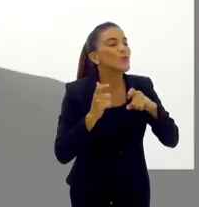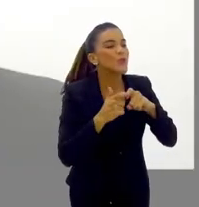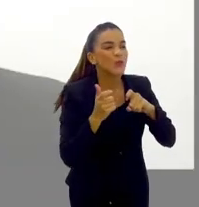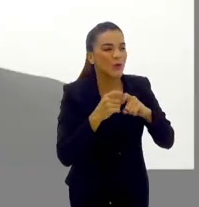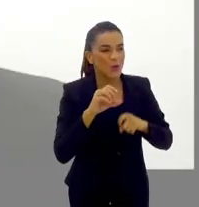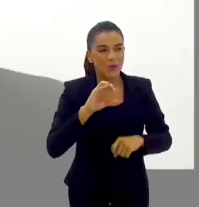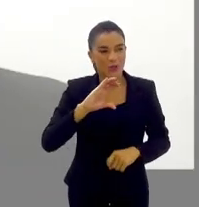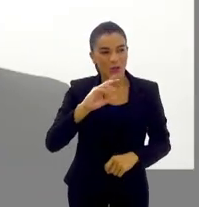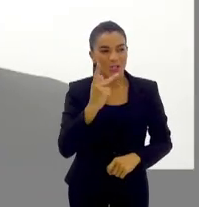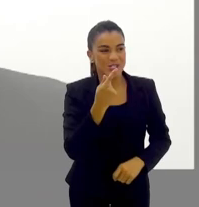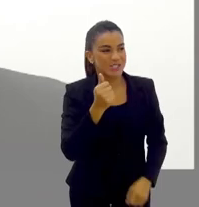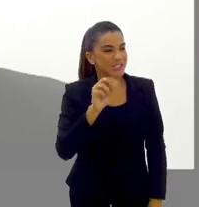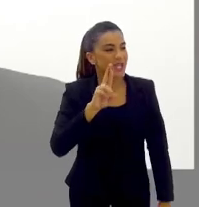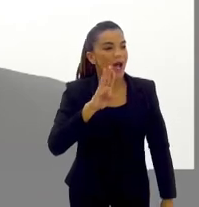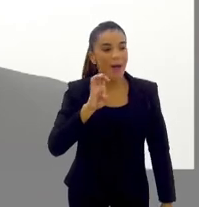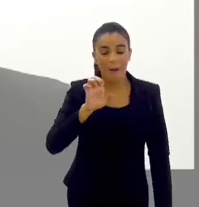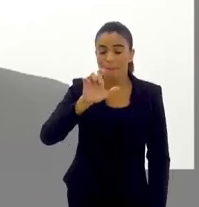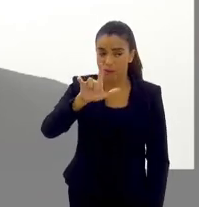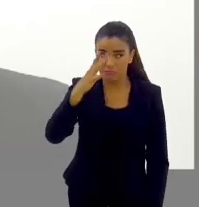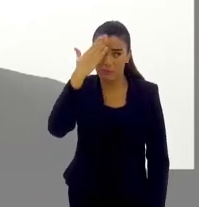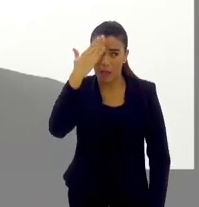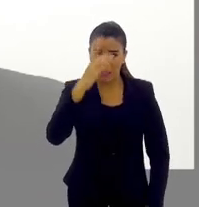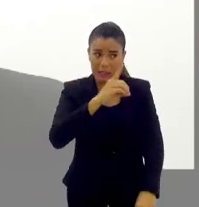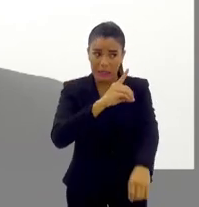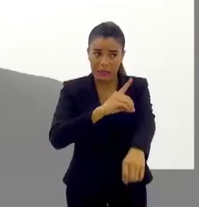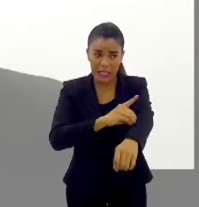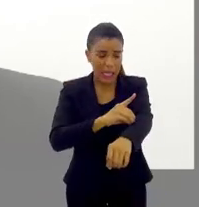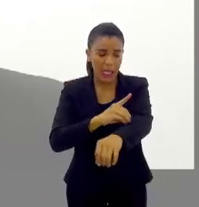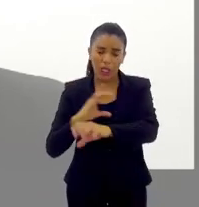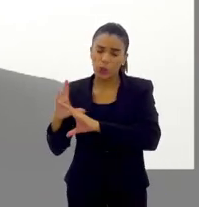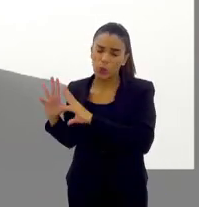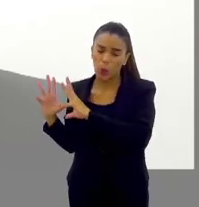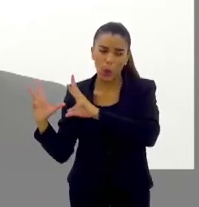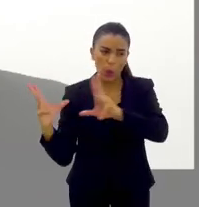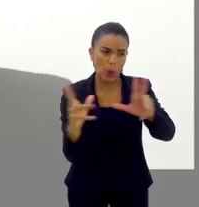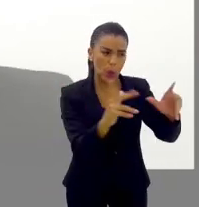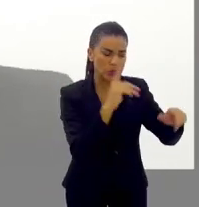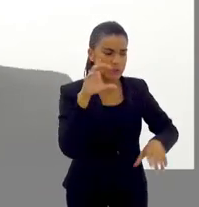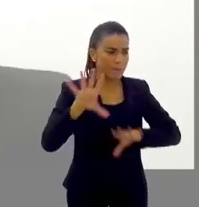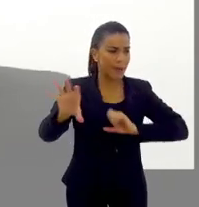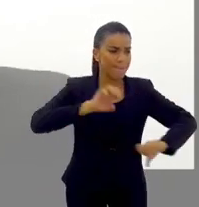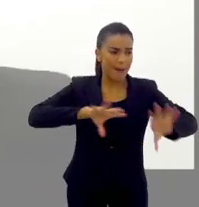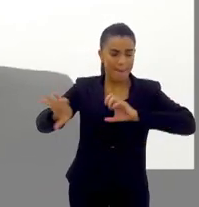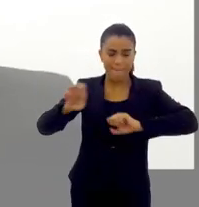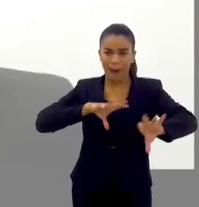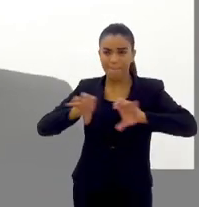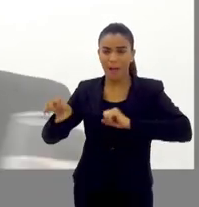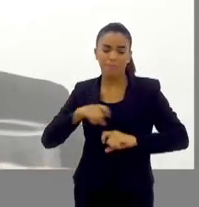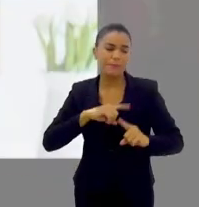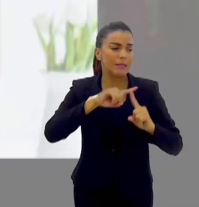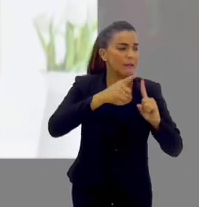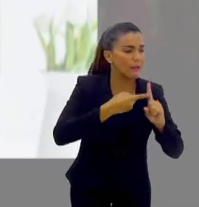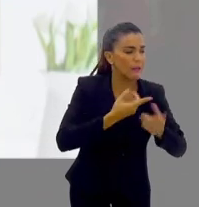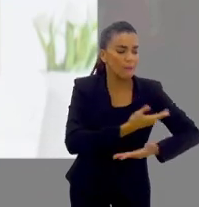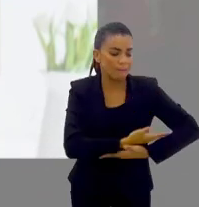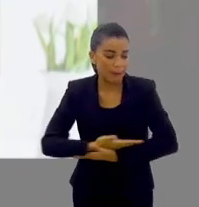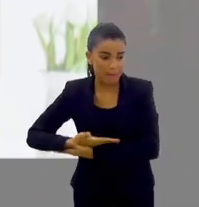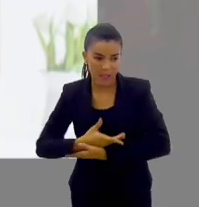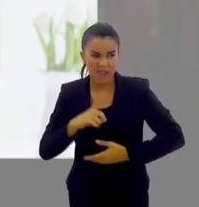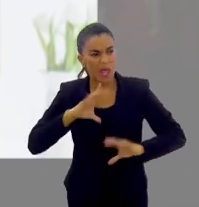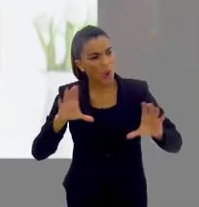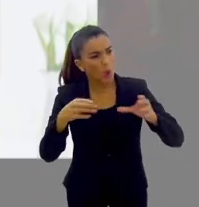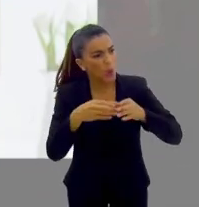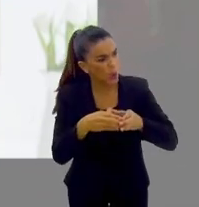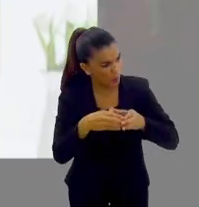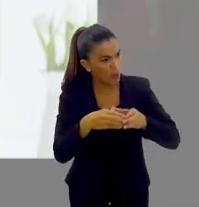Dr. Charbel, a gente sabe que a dengue ela atinge a todos, né? Bebês, crianças, adultos, mas existe assim algum grupo